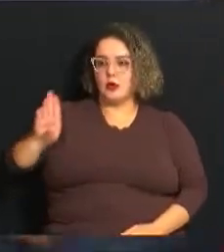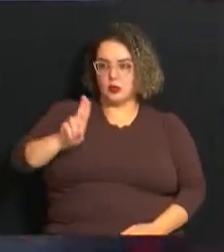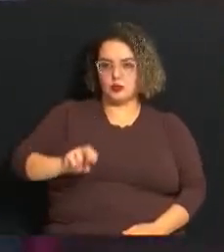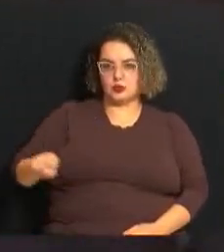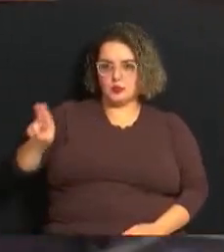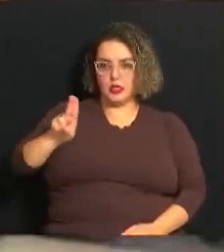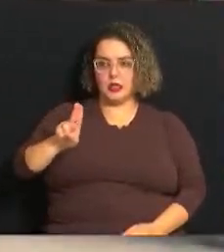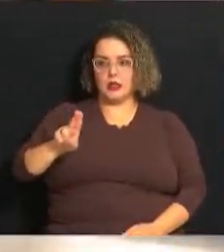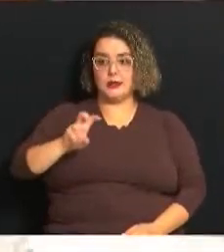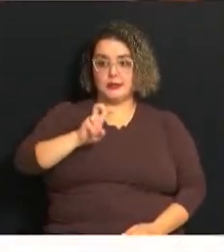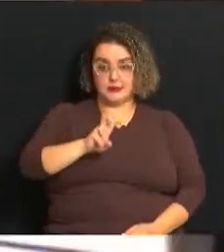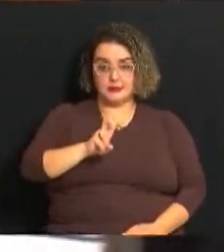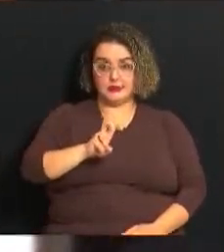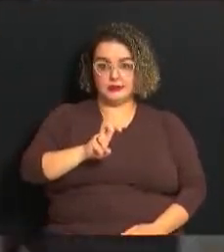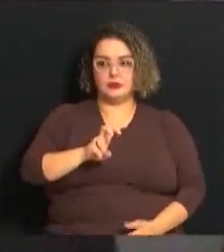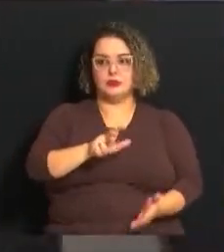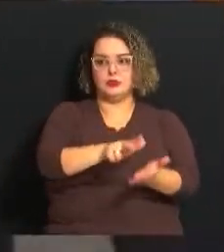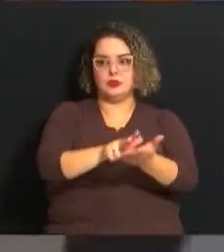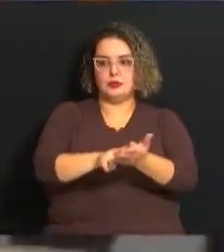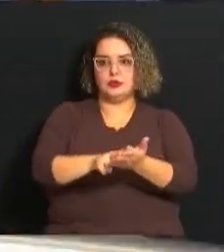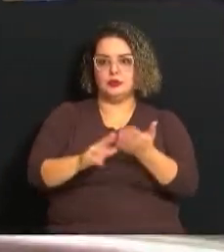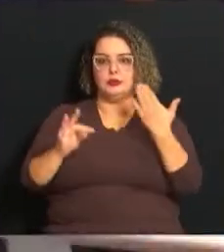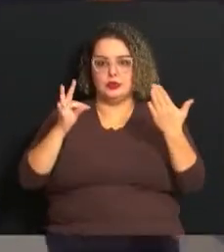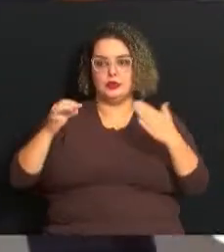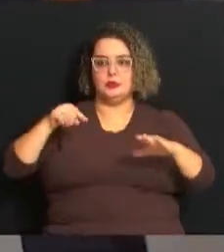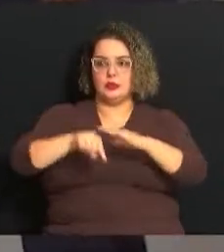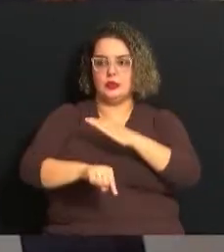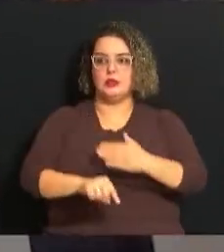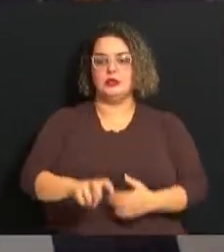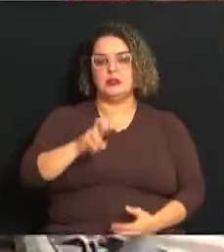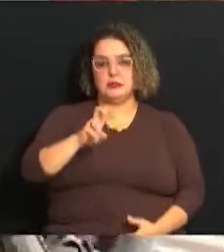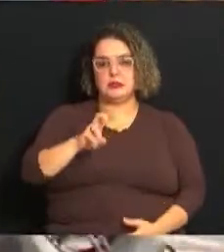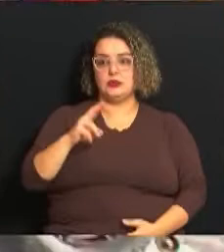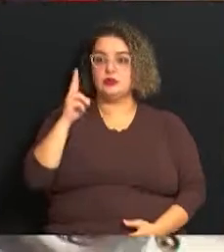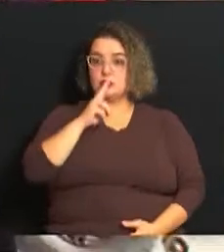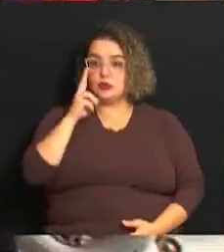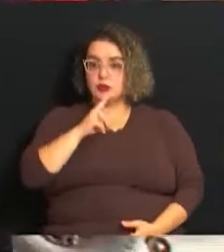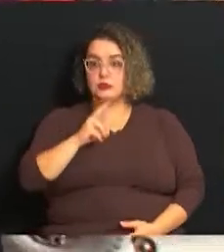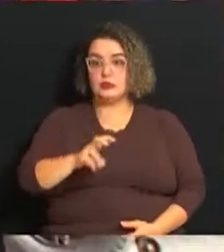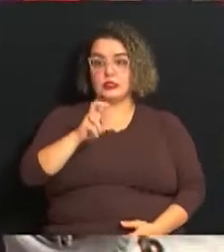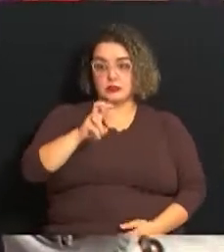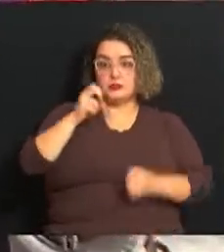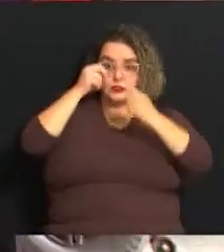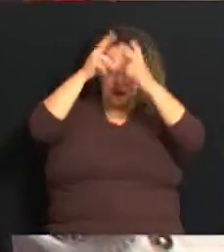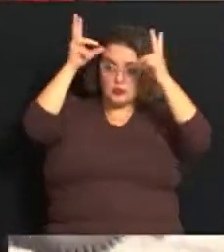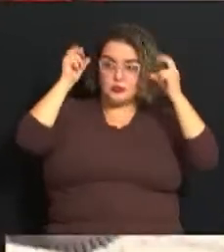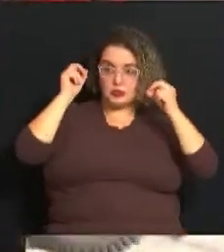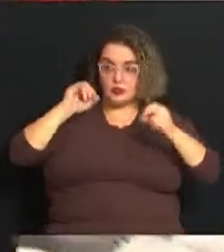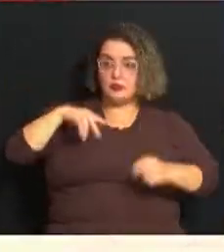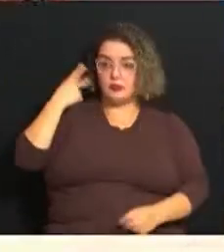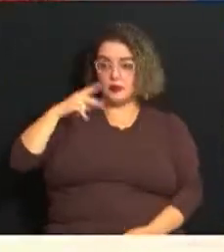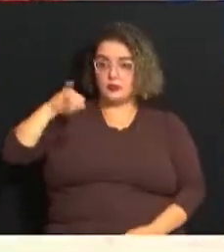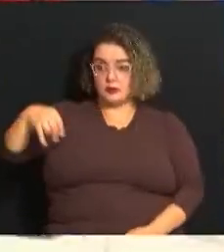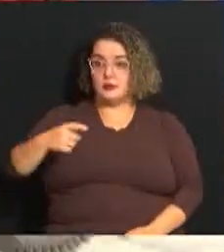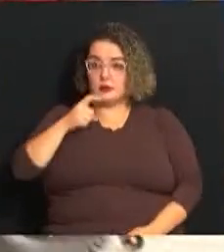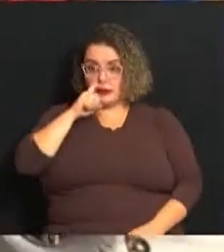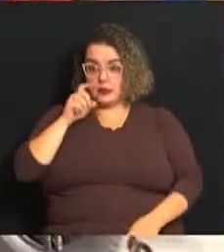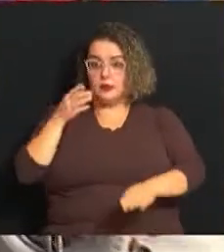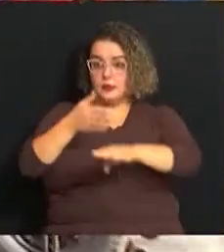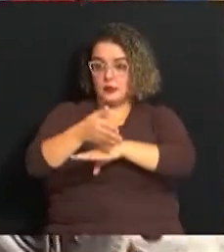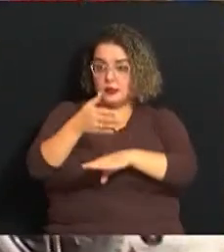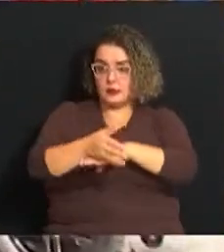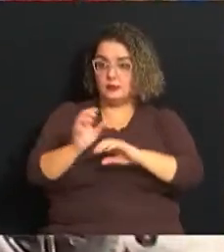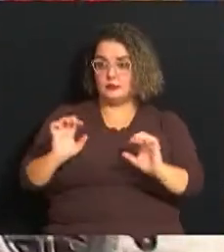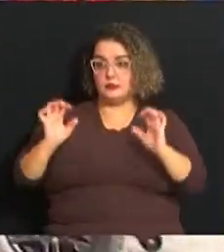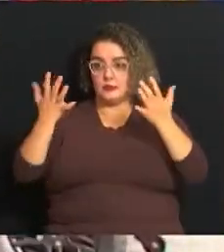de terapia intensiva, 5 de emergência e mais 5 de enfermagem. O vereador Jorge Schneider participou do evento